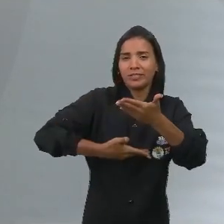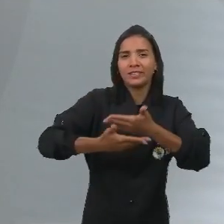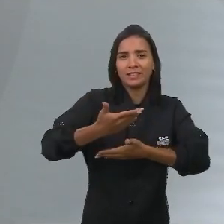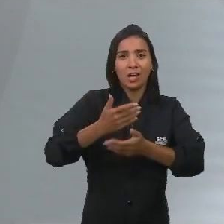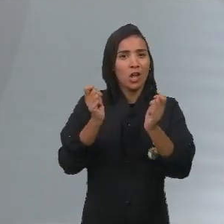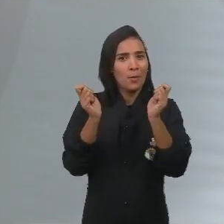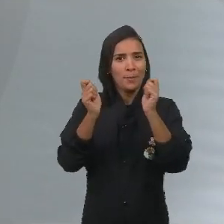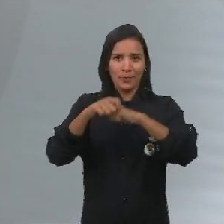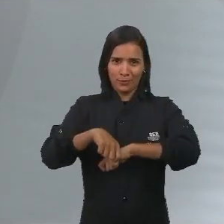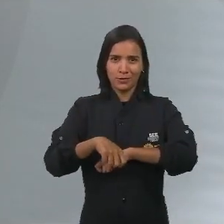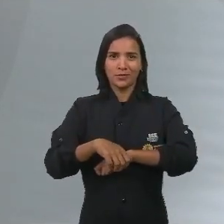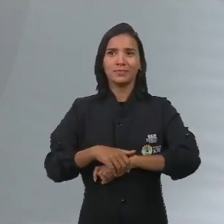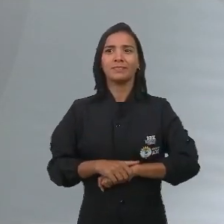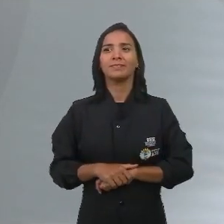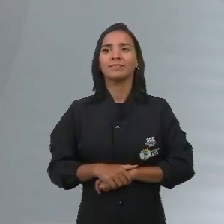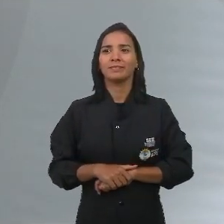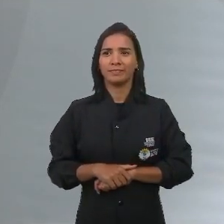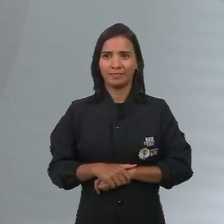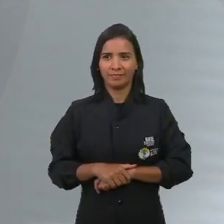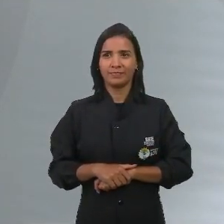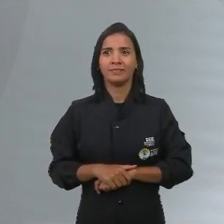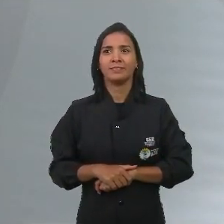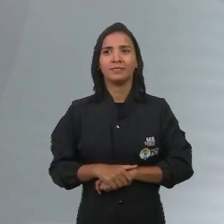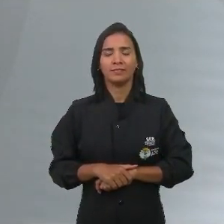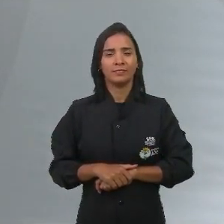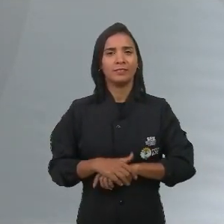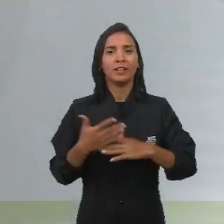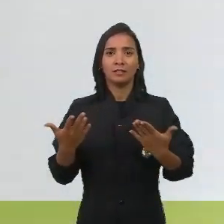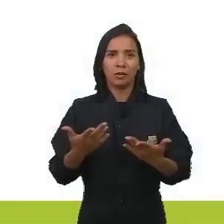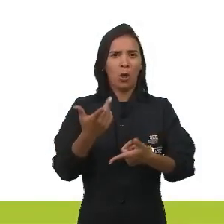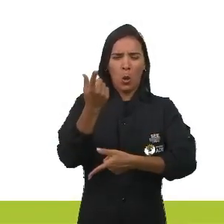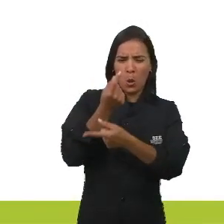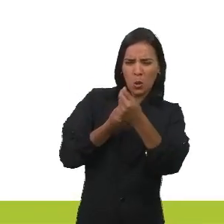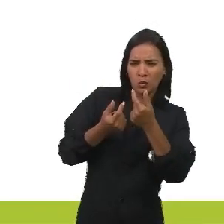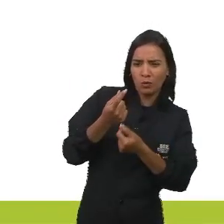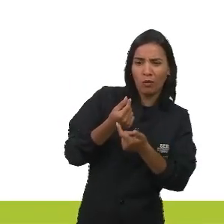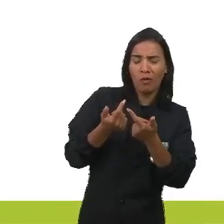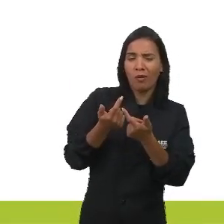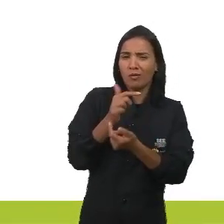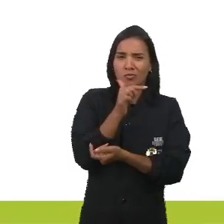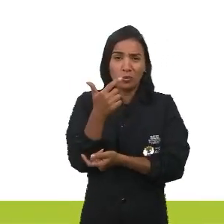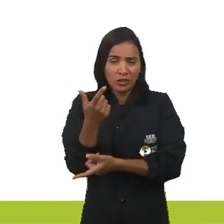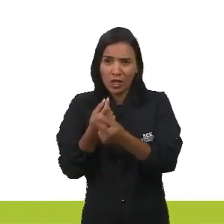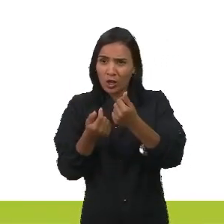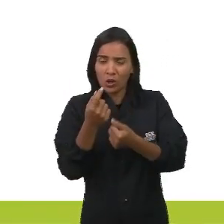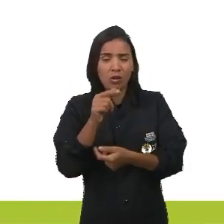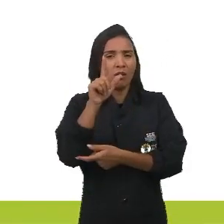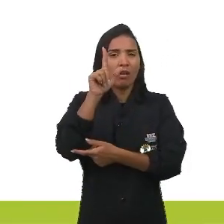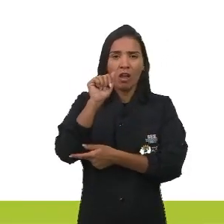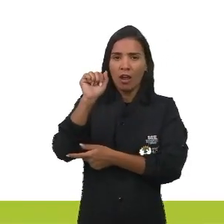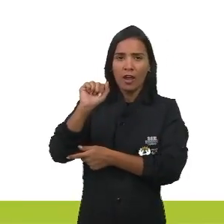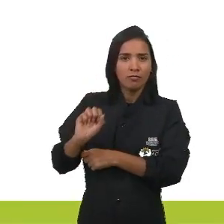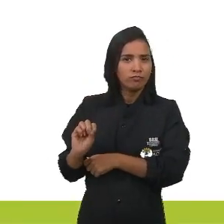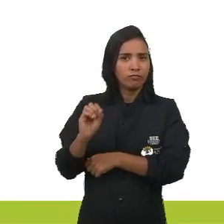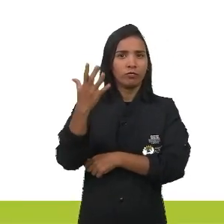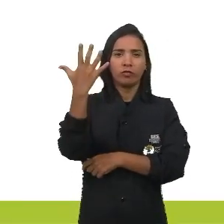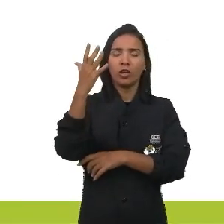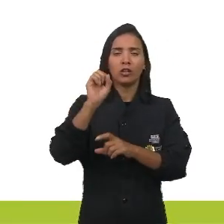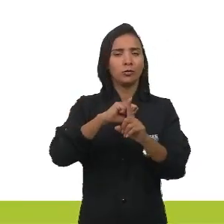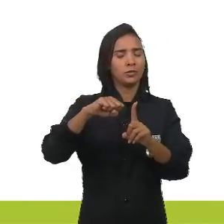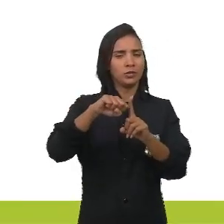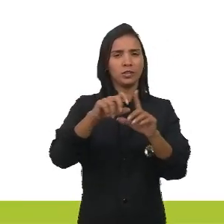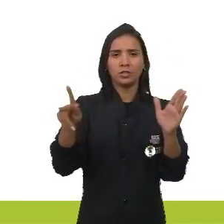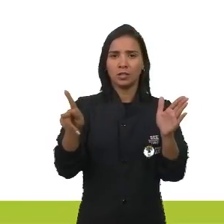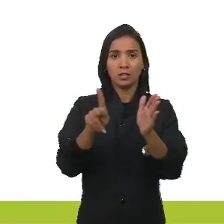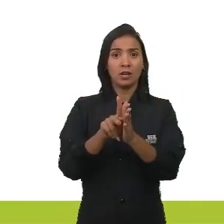compreendido isso desenvolver o ser lucrou não lucrou é o fenômeno social como eu já mencionei porque é um